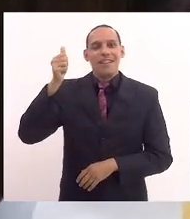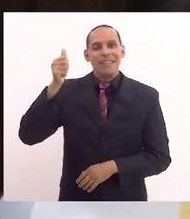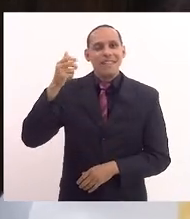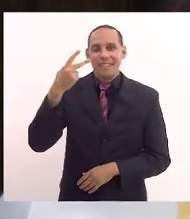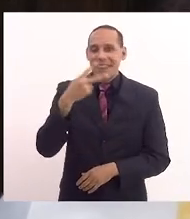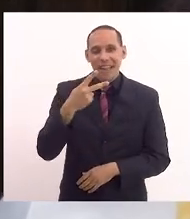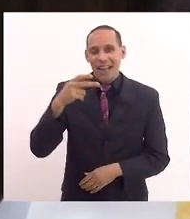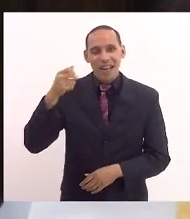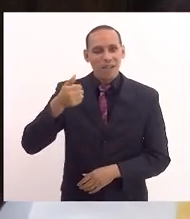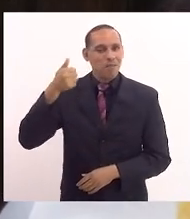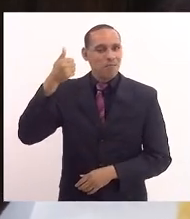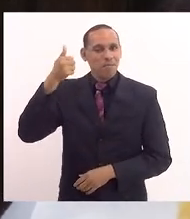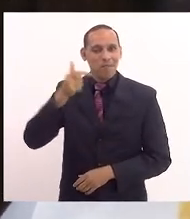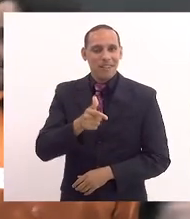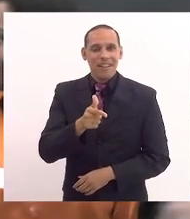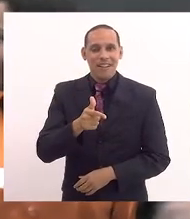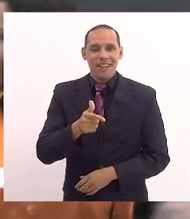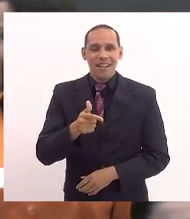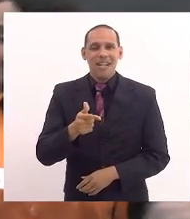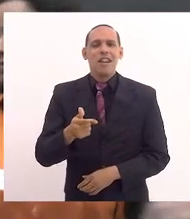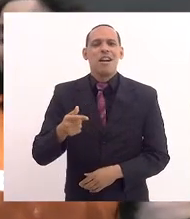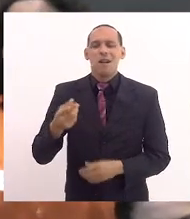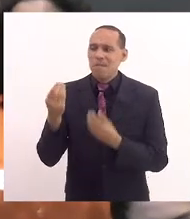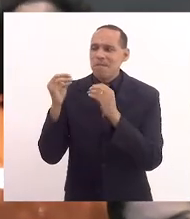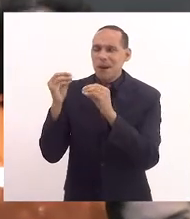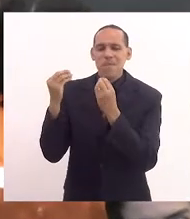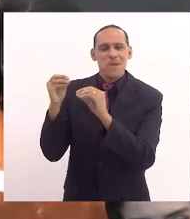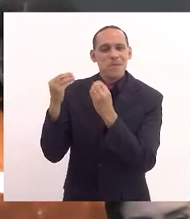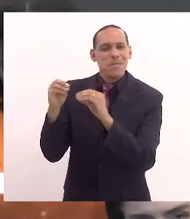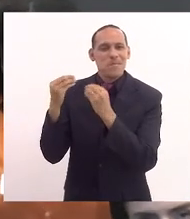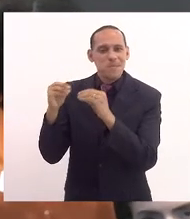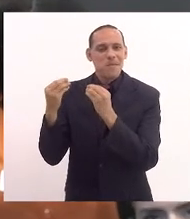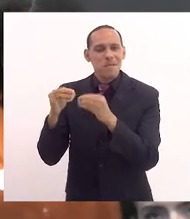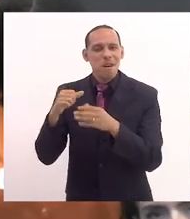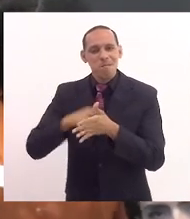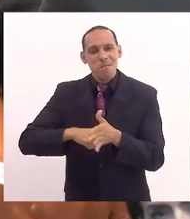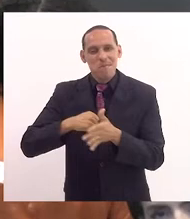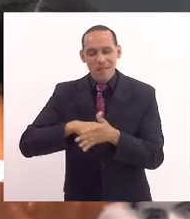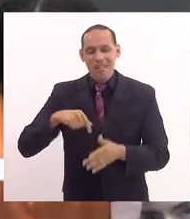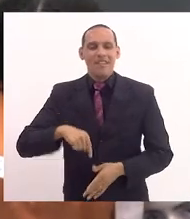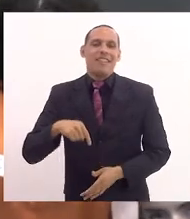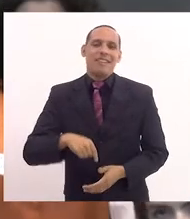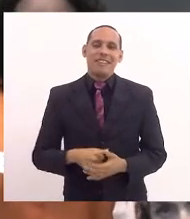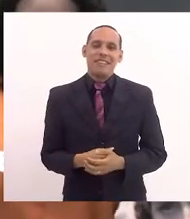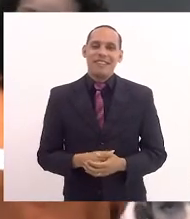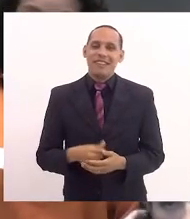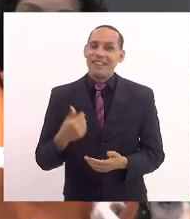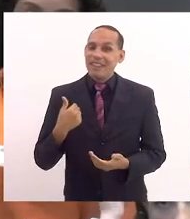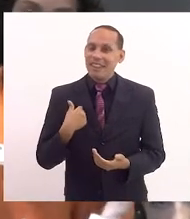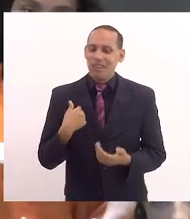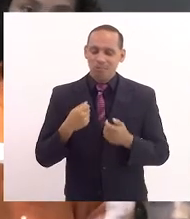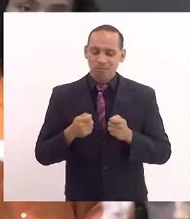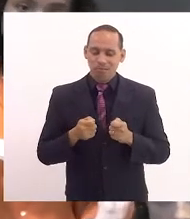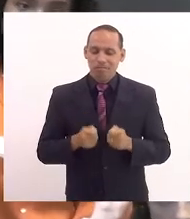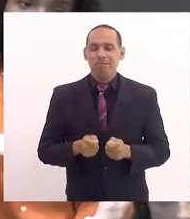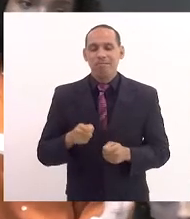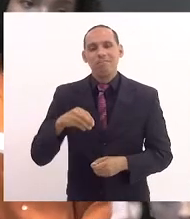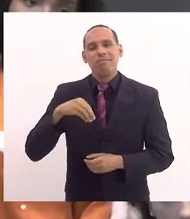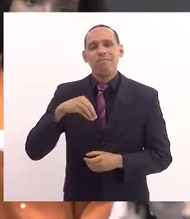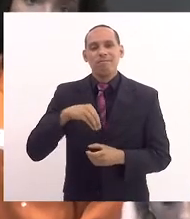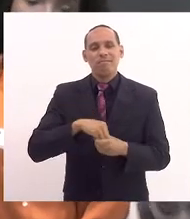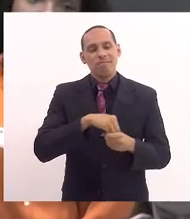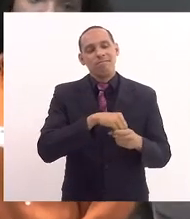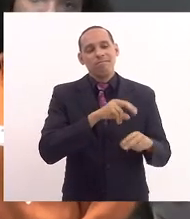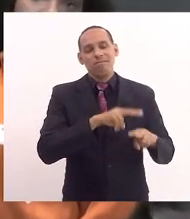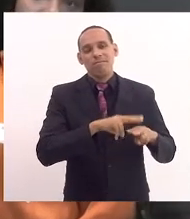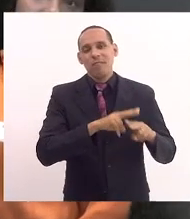Porque ela sempre estava postando e lutando por mim aqui fora. E por isso que eu me manti forte lá dentro, que